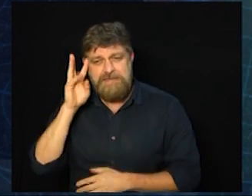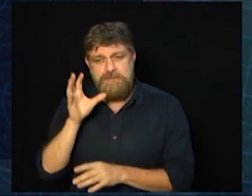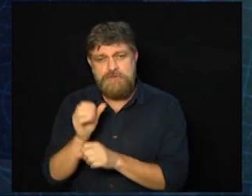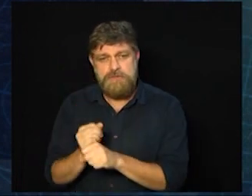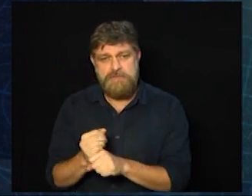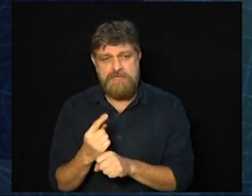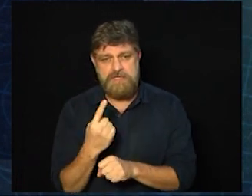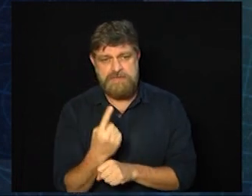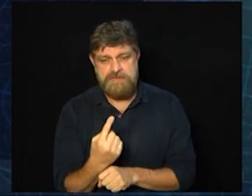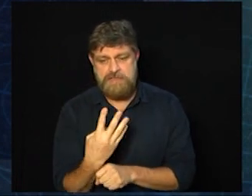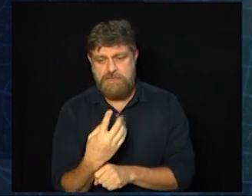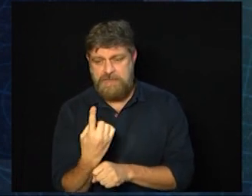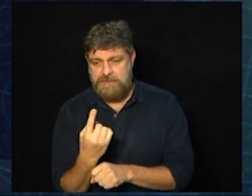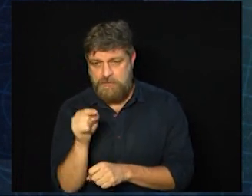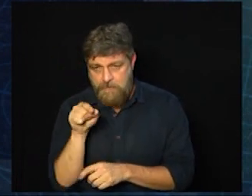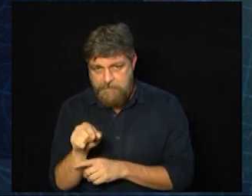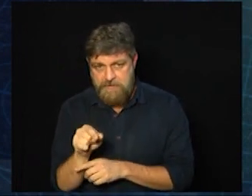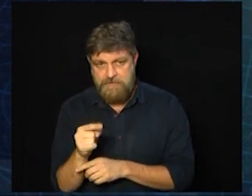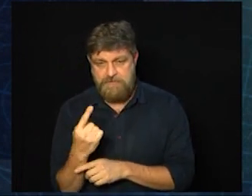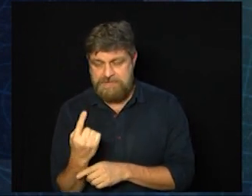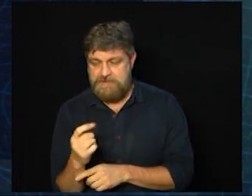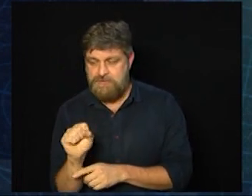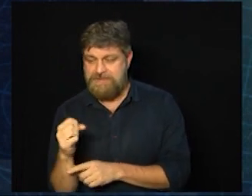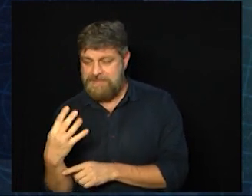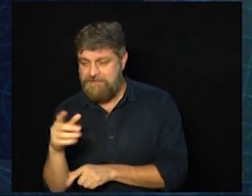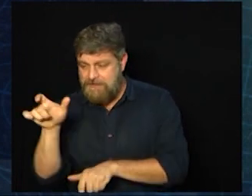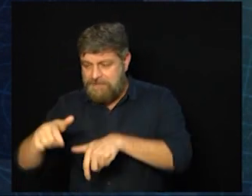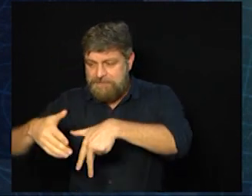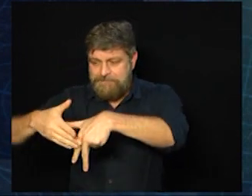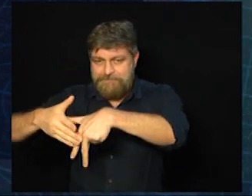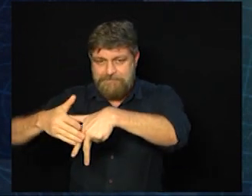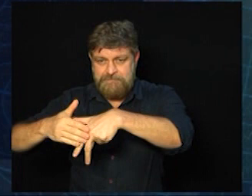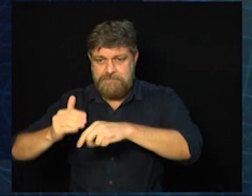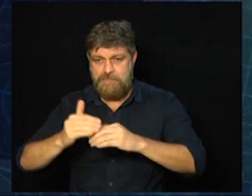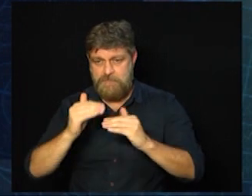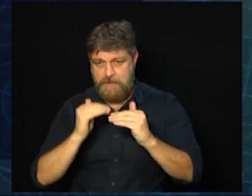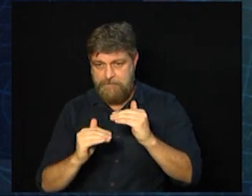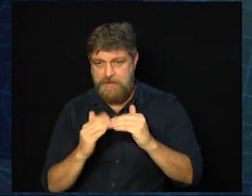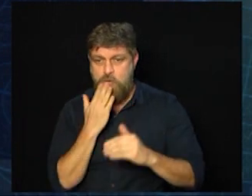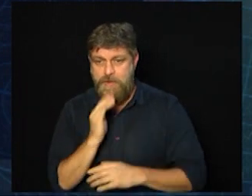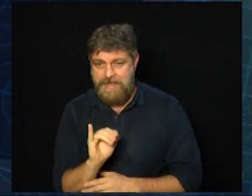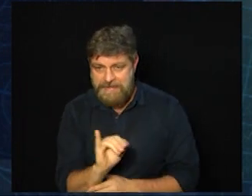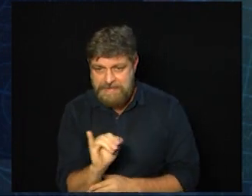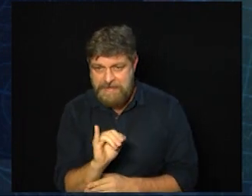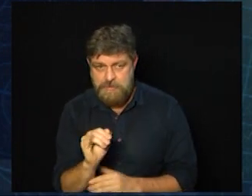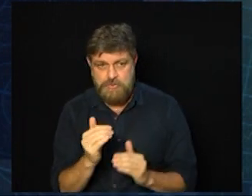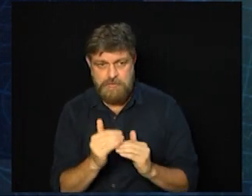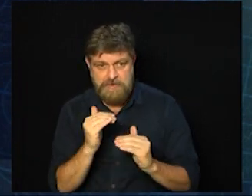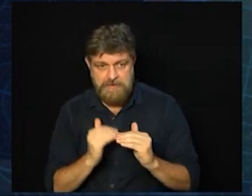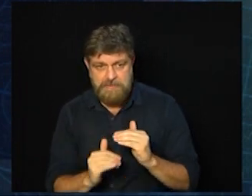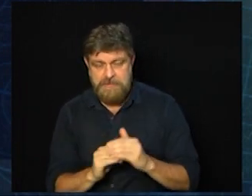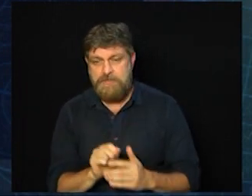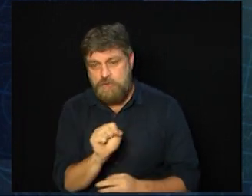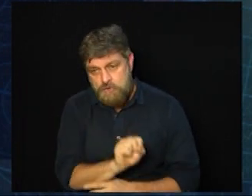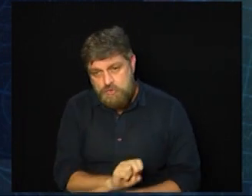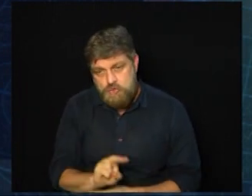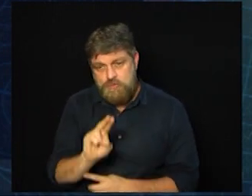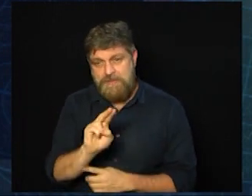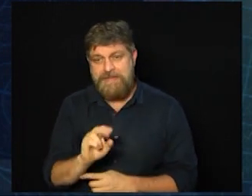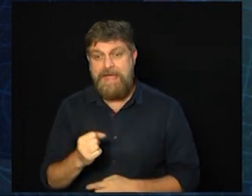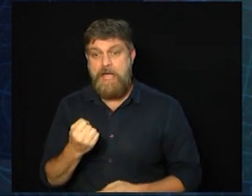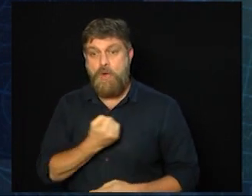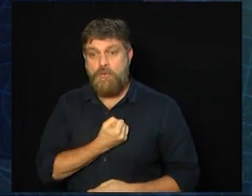141 1184 casos da doença Indaiatuba 32 1116 Sumaré